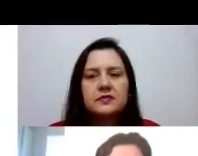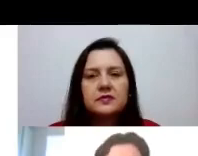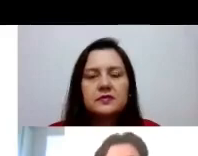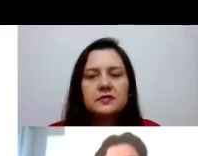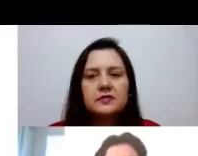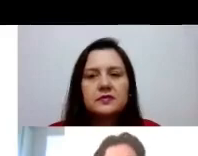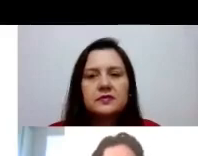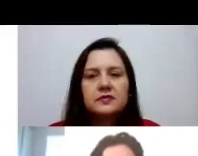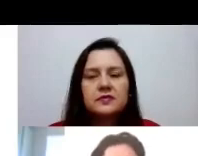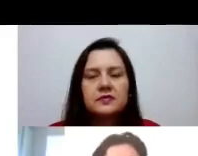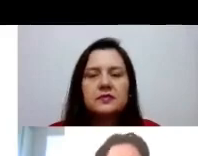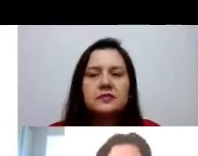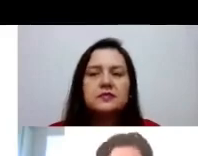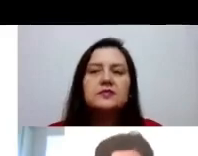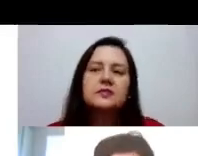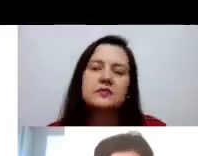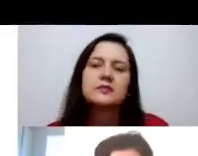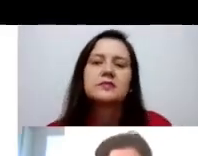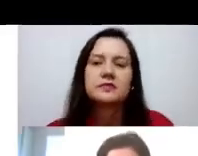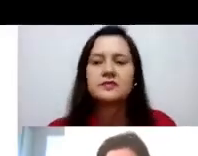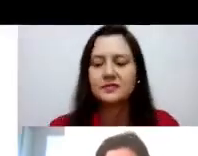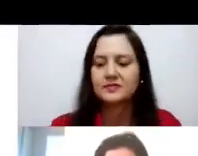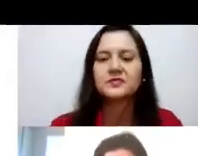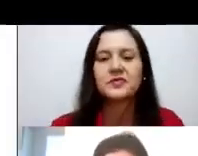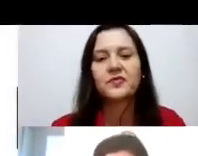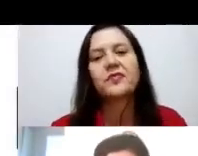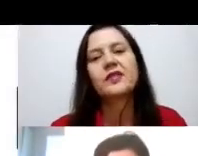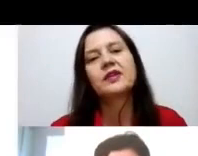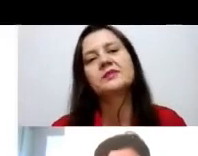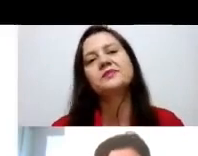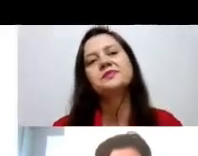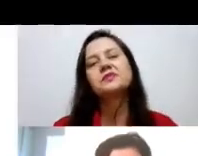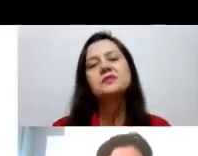gente está falando do Tribunal de Contas do Estado de São Paulo, mas ele tem em todo o país.